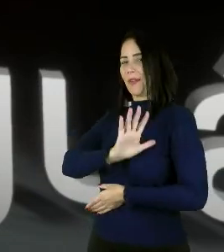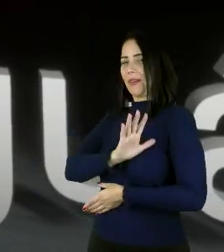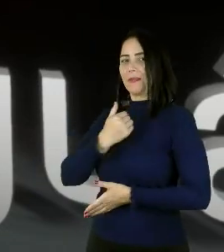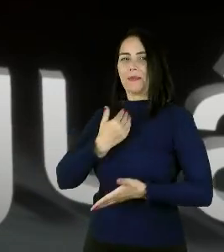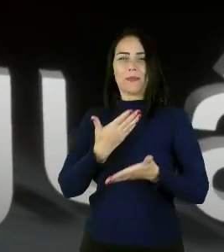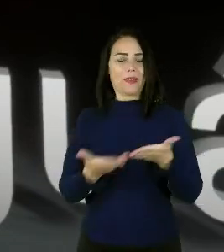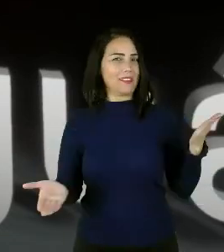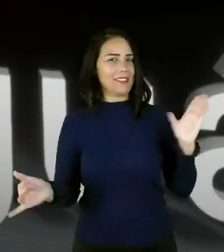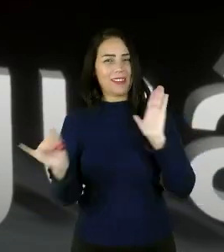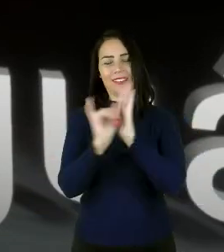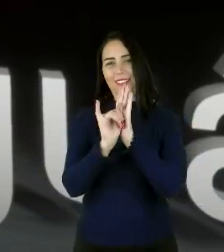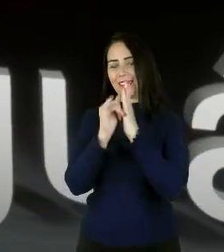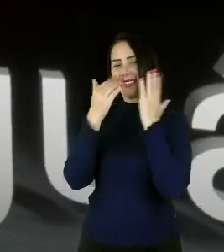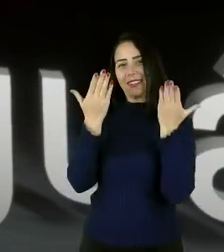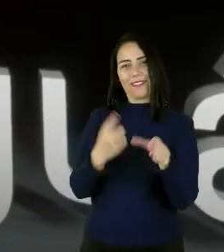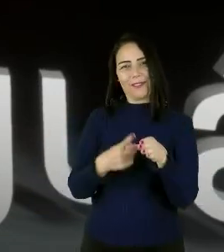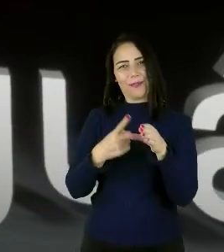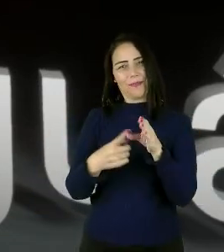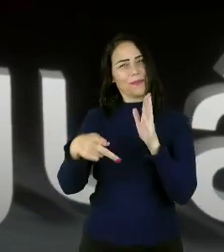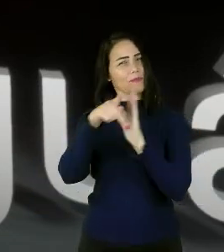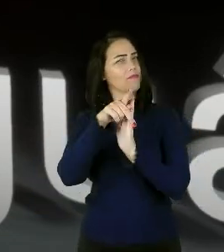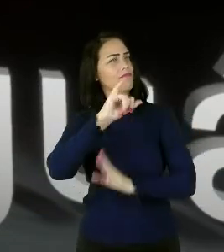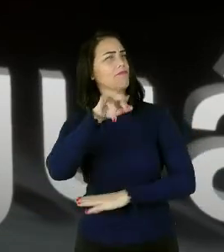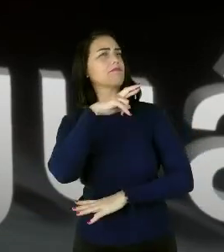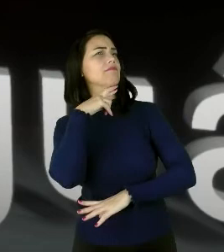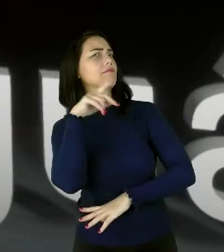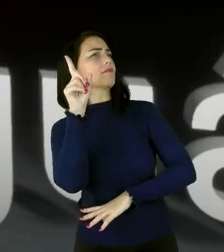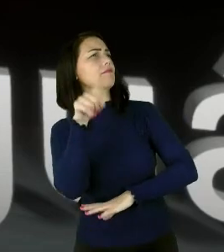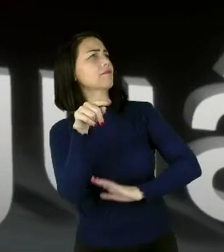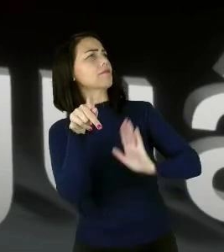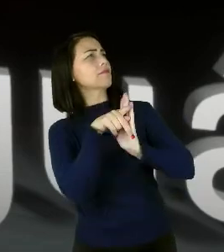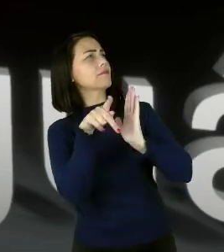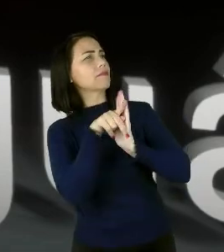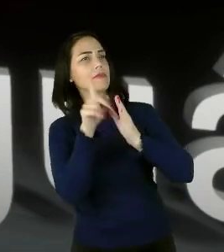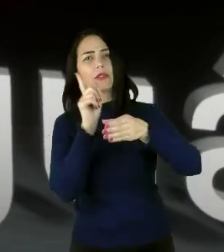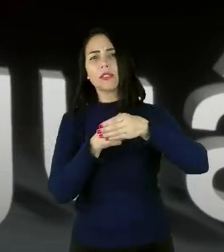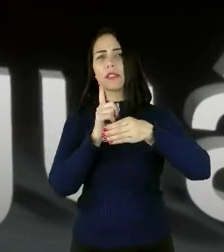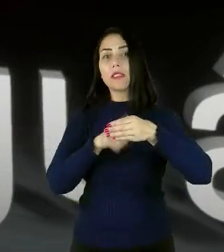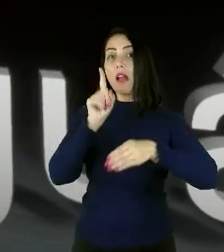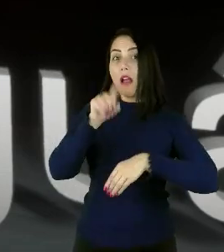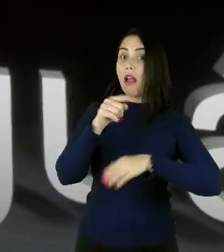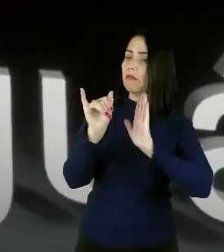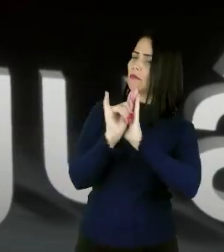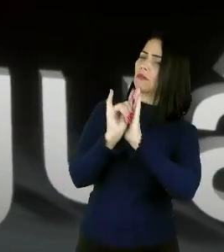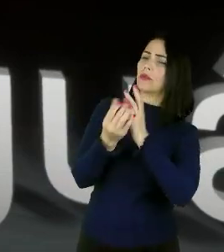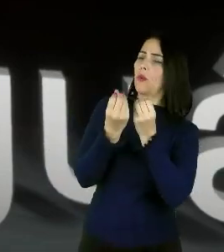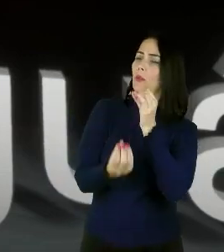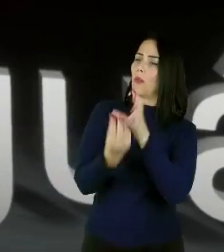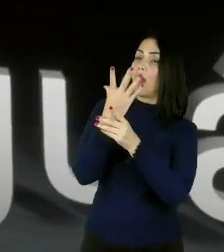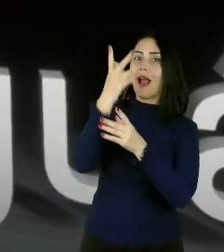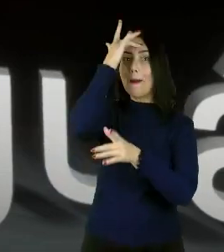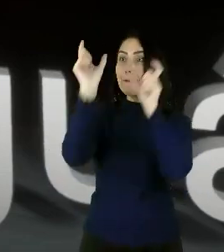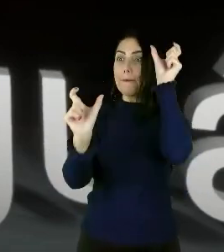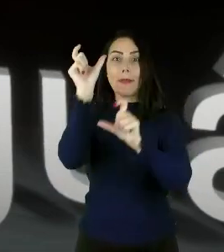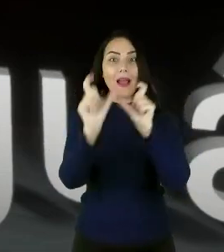me perdi na identidade dela a identidade de uma cidade ou região é feita de pessoas e suas